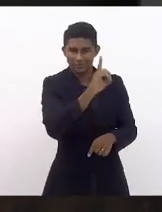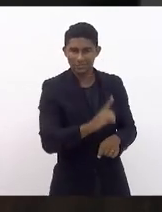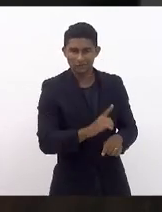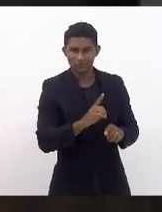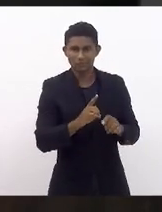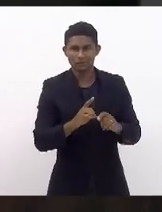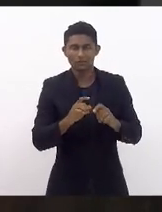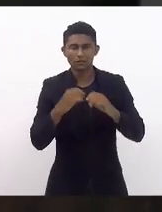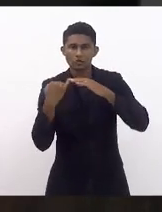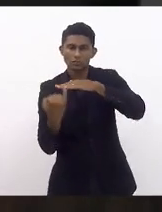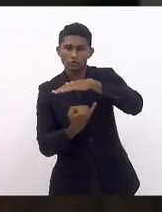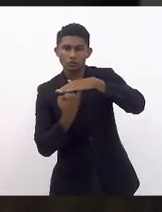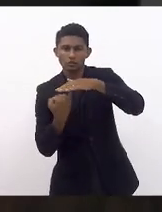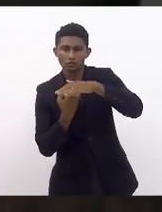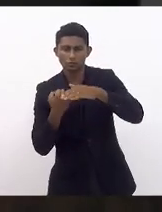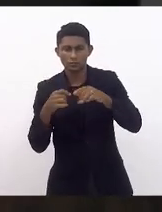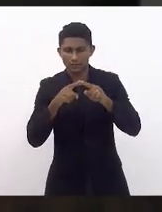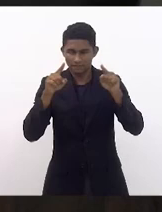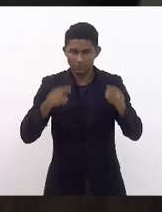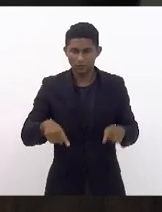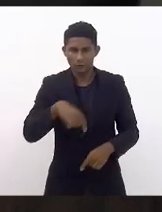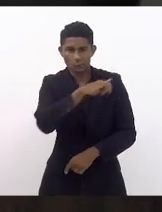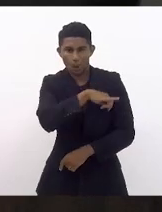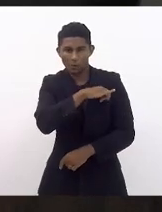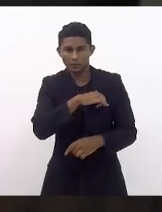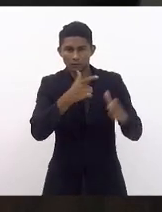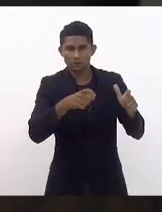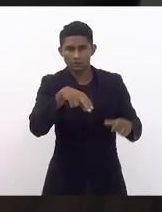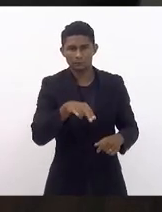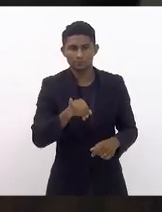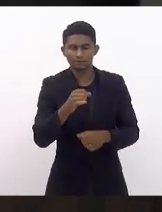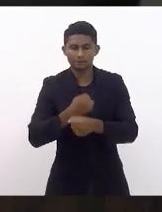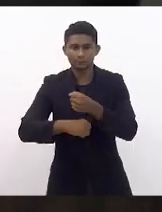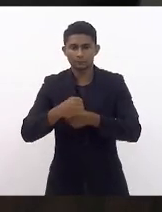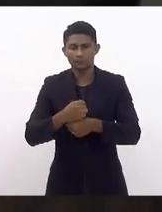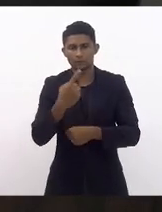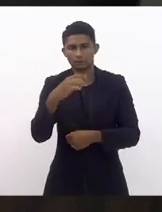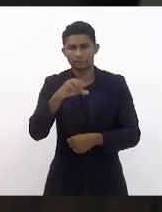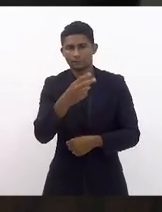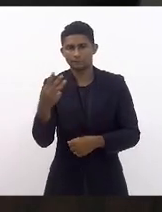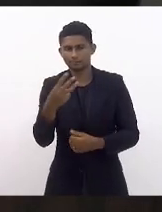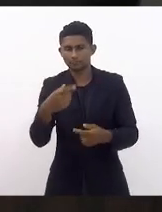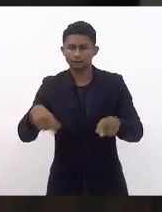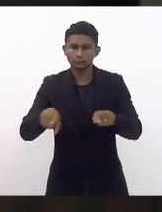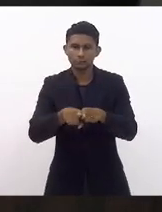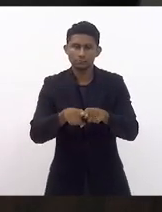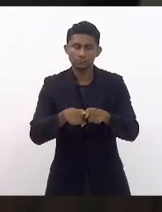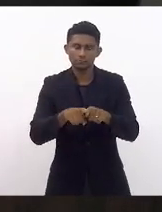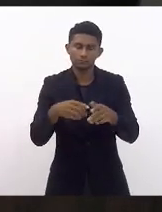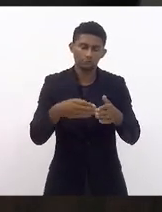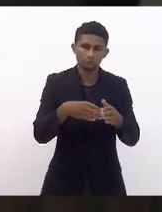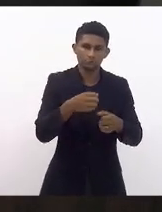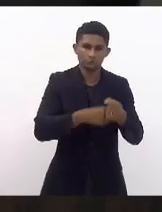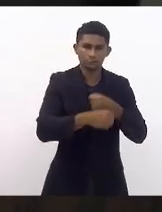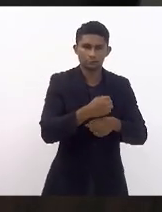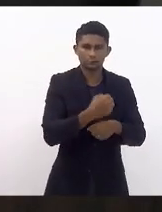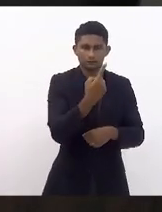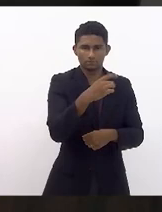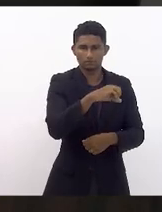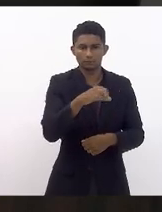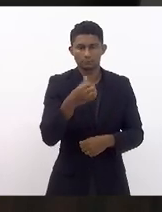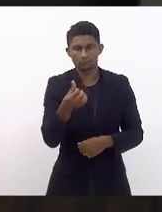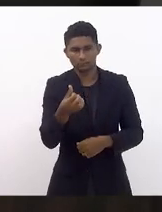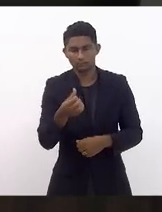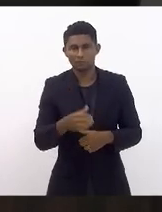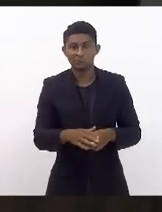do Estado do Rio de Janeiro, em Nova Iguaçu, de 1993 a 1996. Diretor